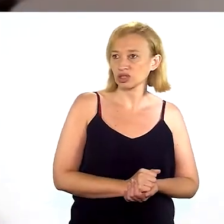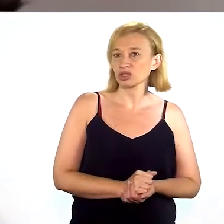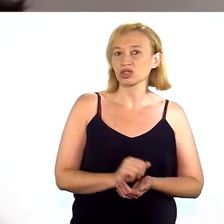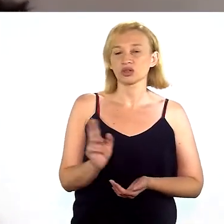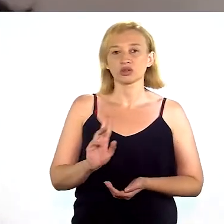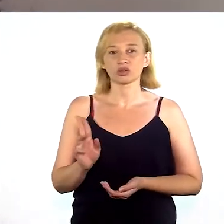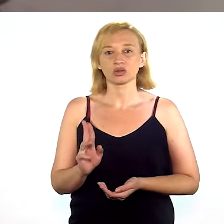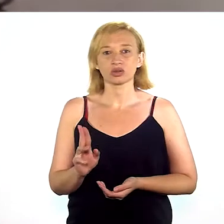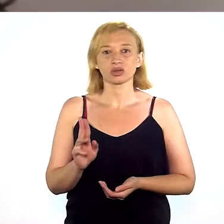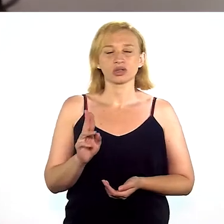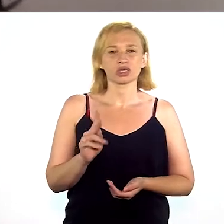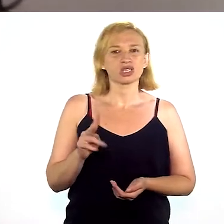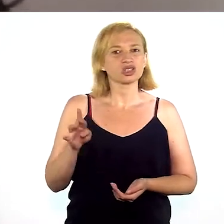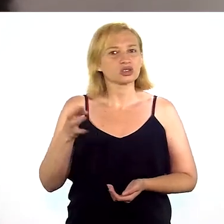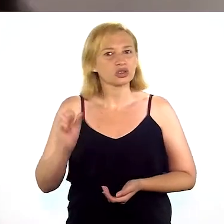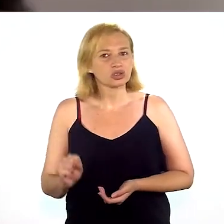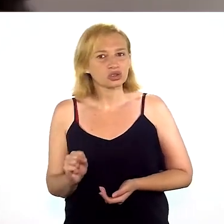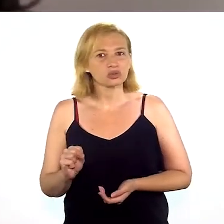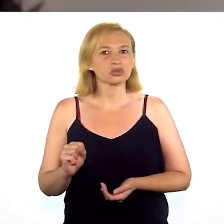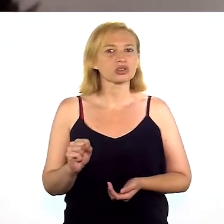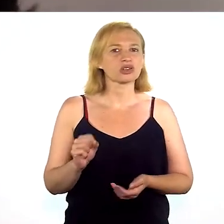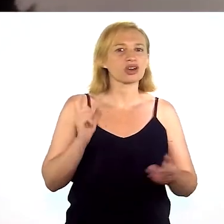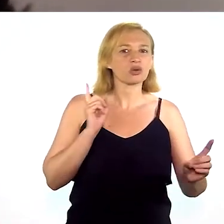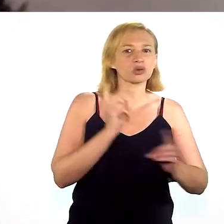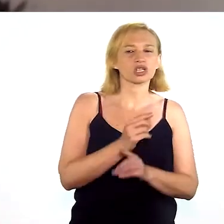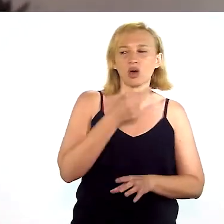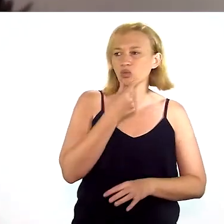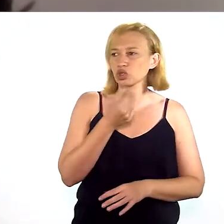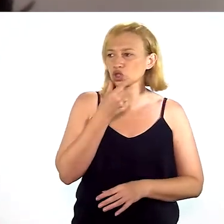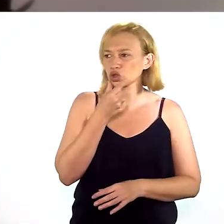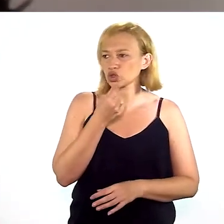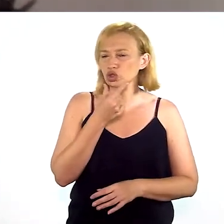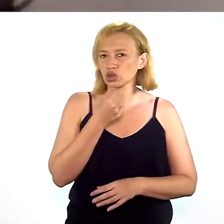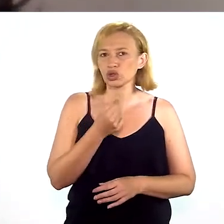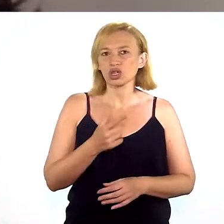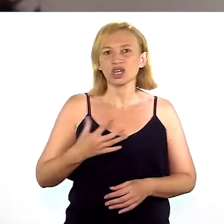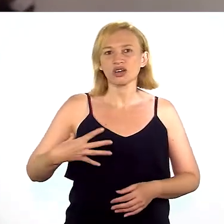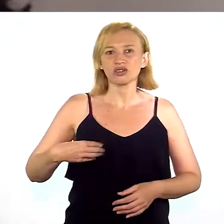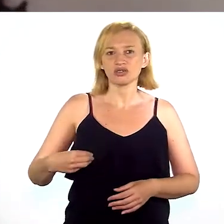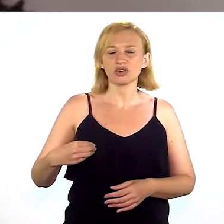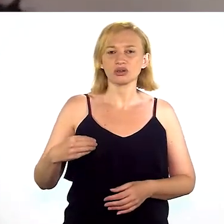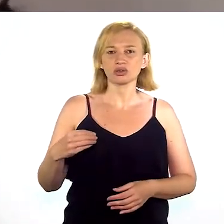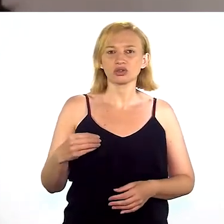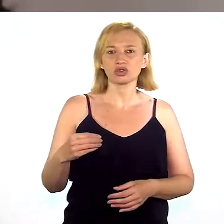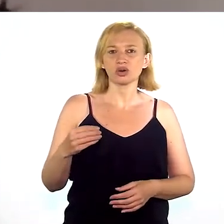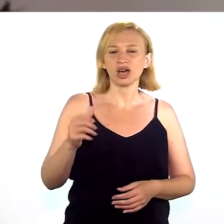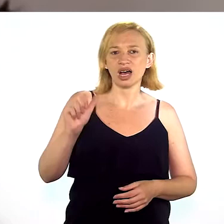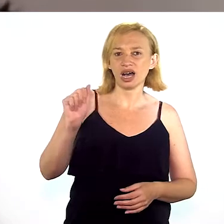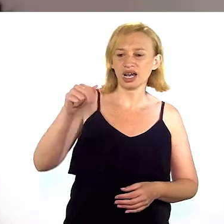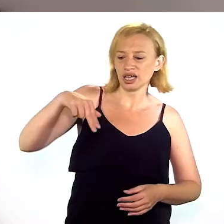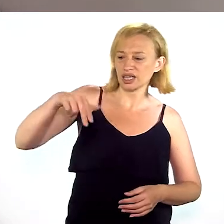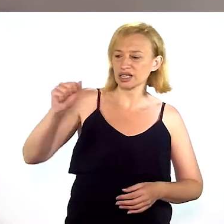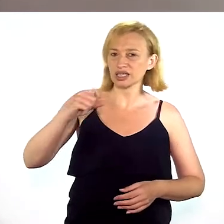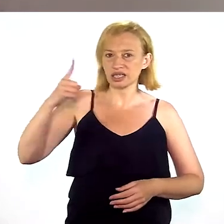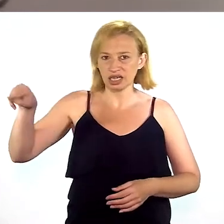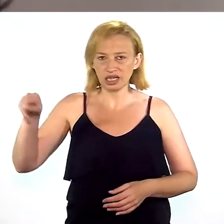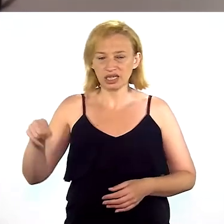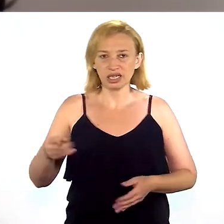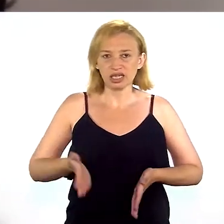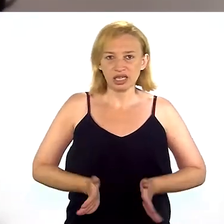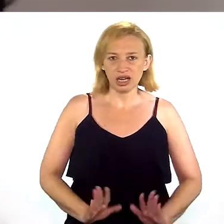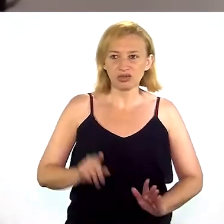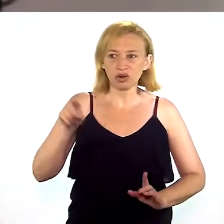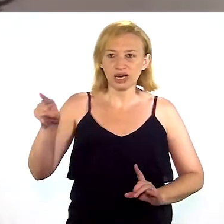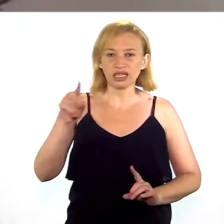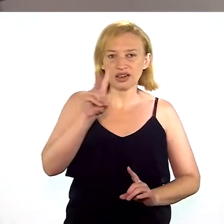desse pai, que se chama Crisóstomo, e ele vai encontrar um menino que era filho de uma anã que